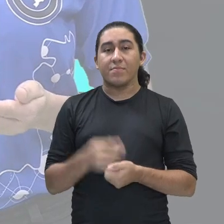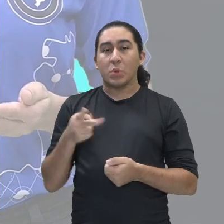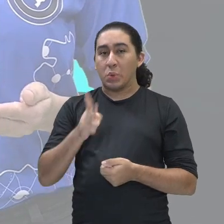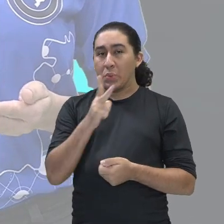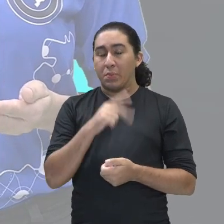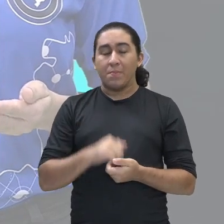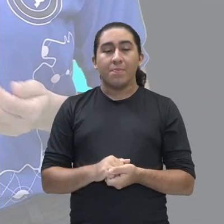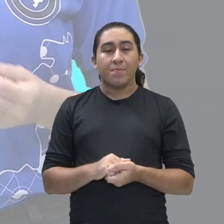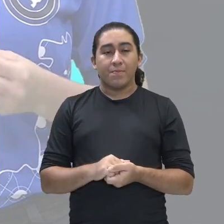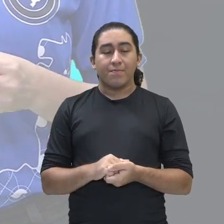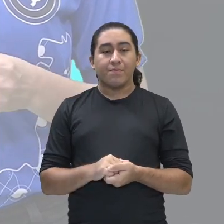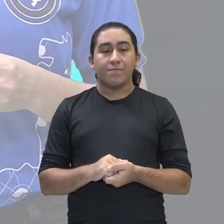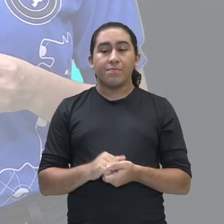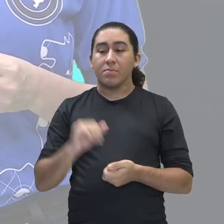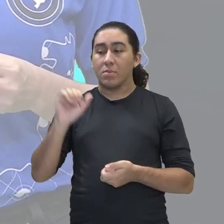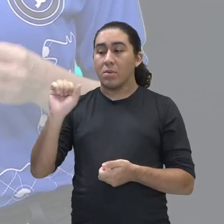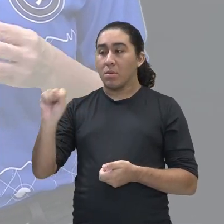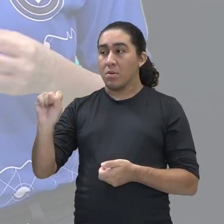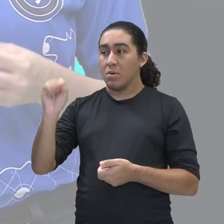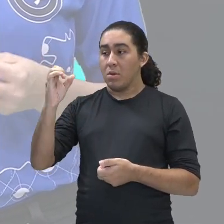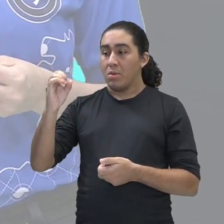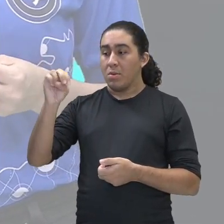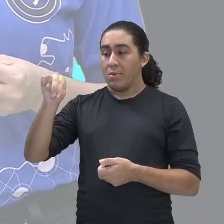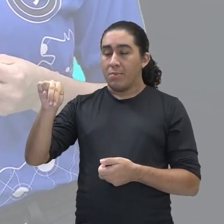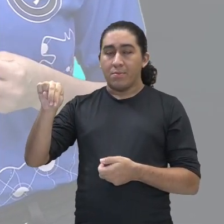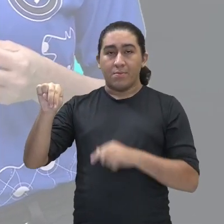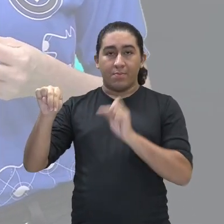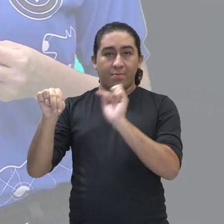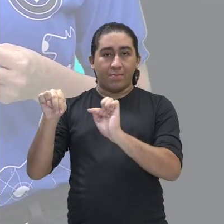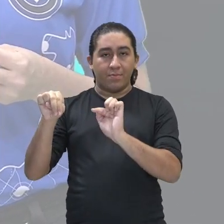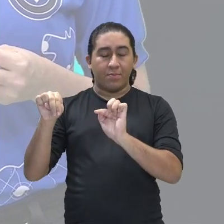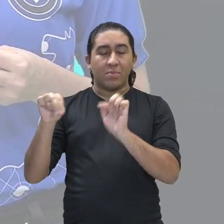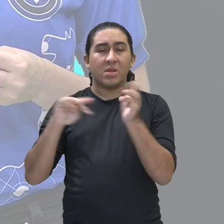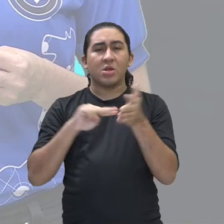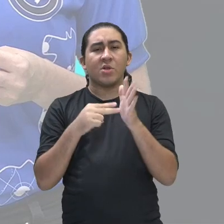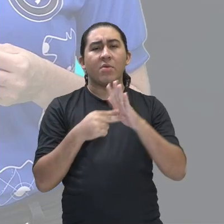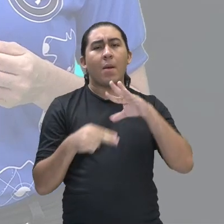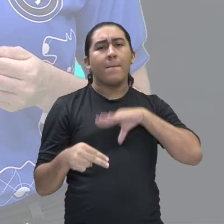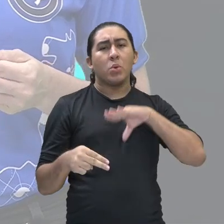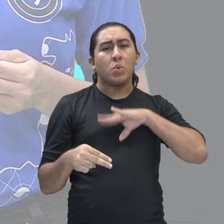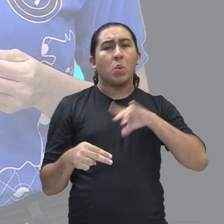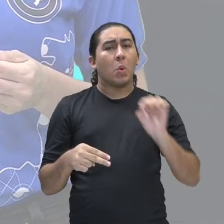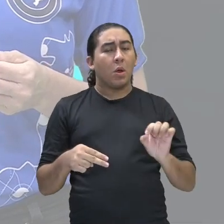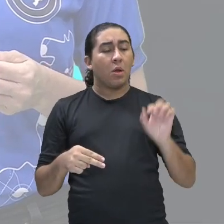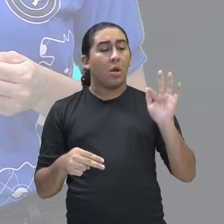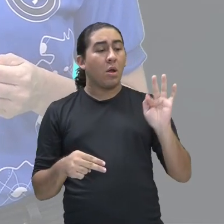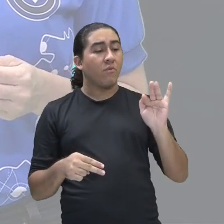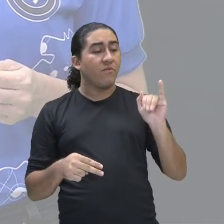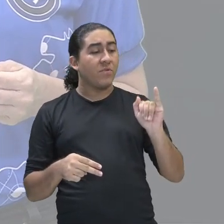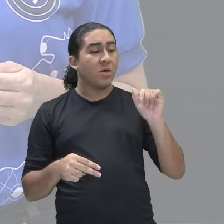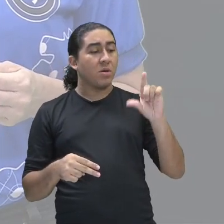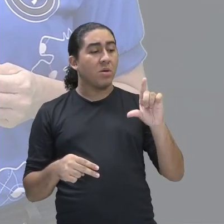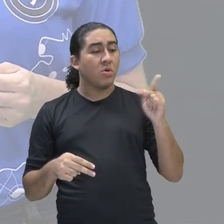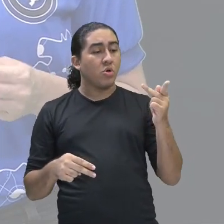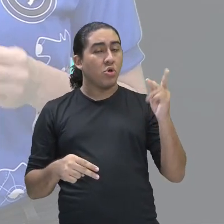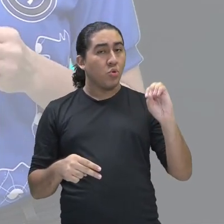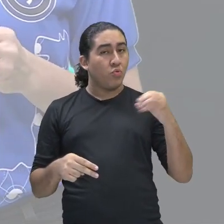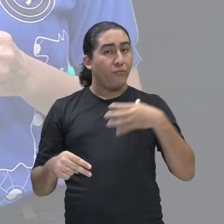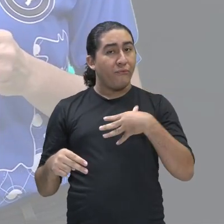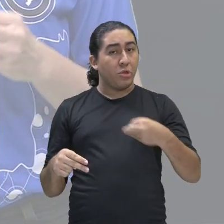Continuando, nós temos a palavra son, son, son, que significa filho. No caso